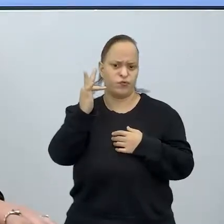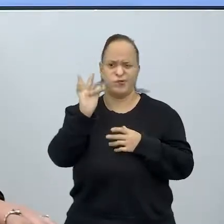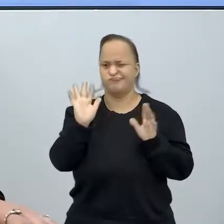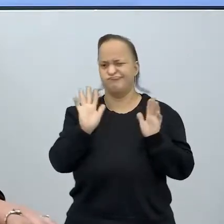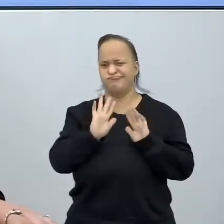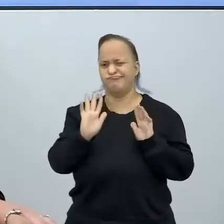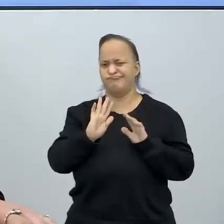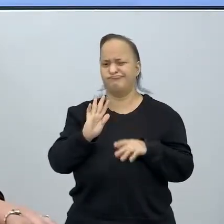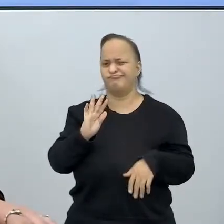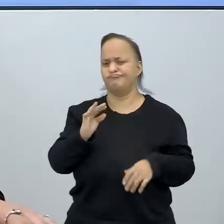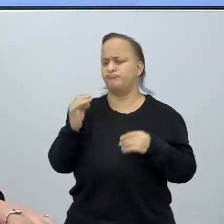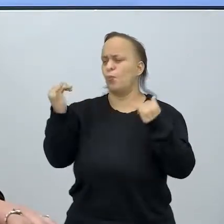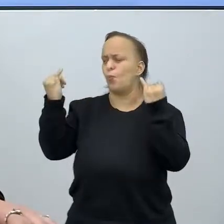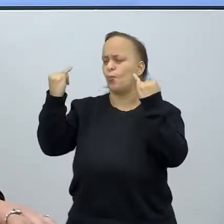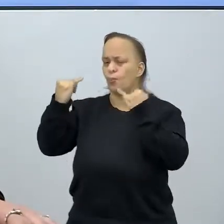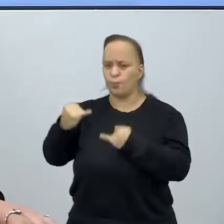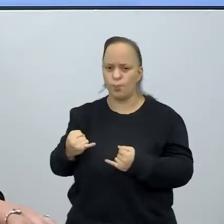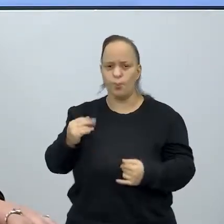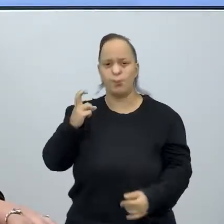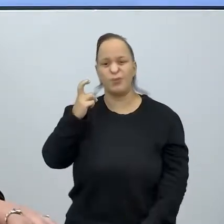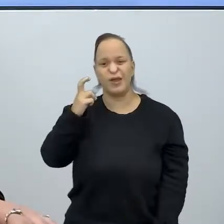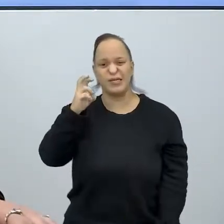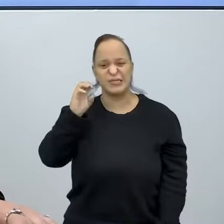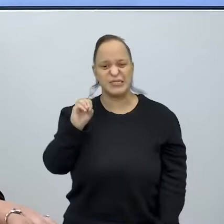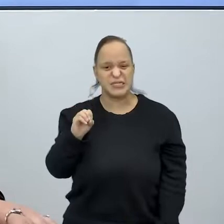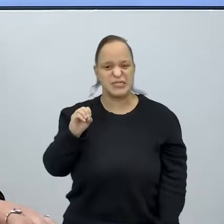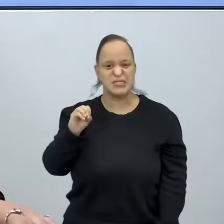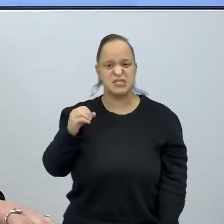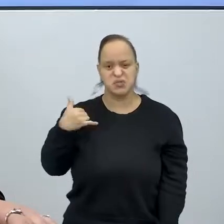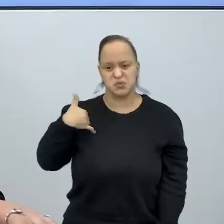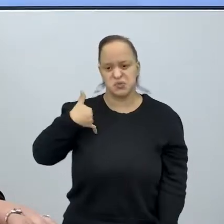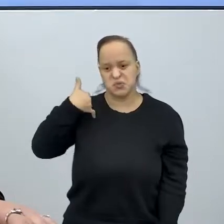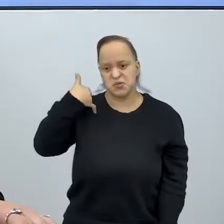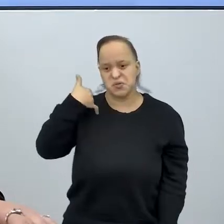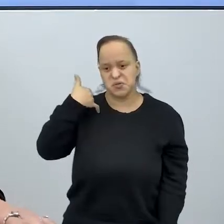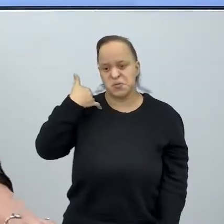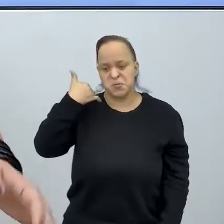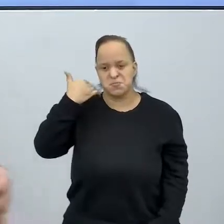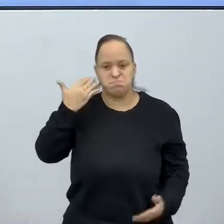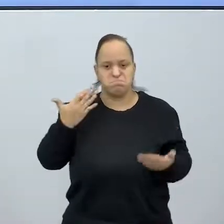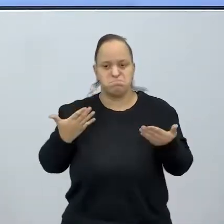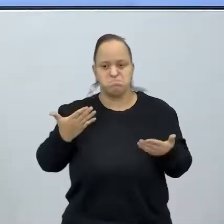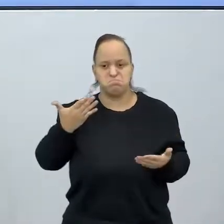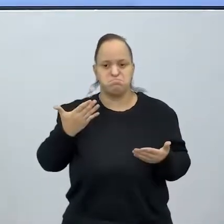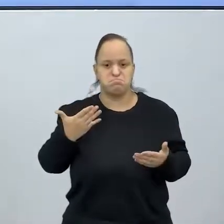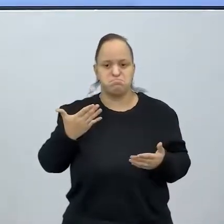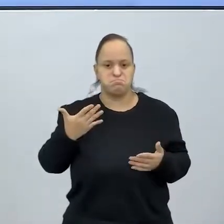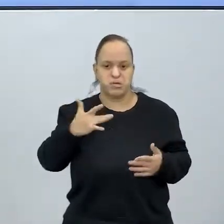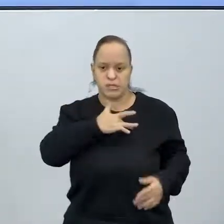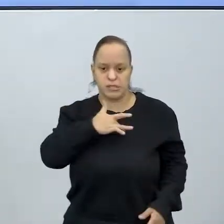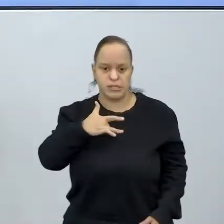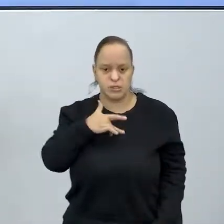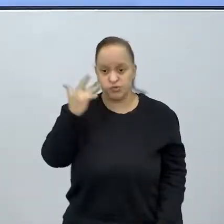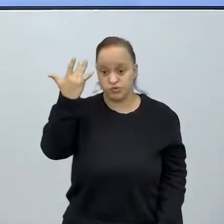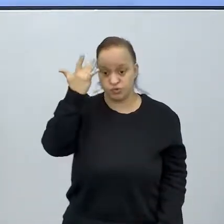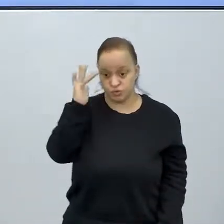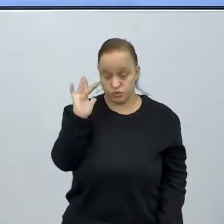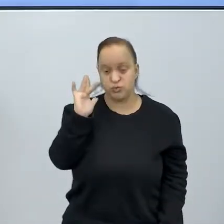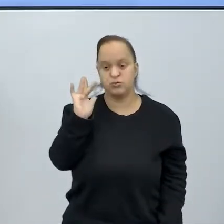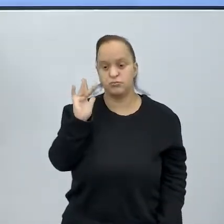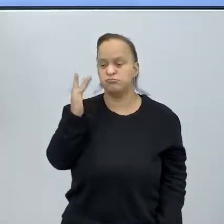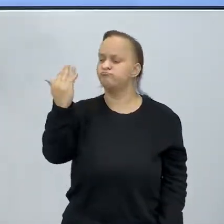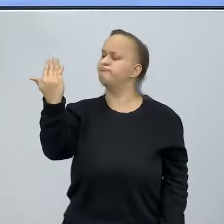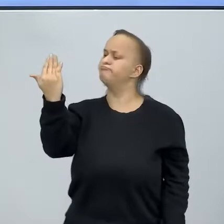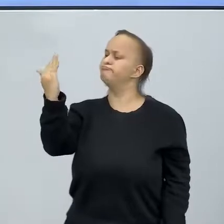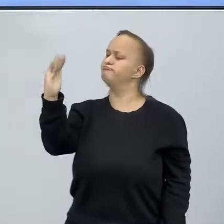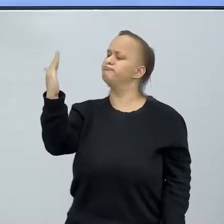tipo, sei lá, 50 quilos. Eu nem sei se isso é um peso saudável para um adulto. Mas, enfim, tô com 50 quilos, né? E aí eu